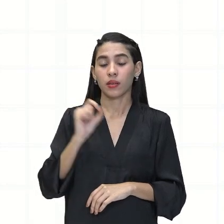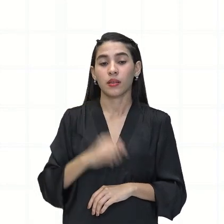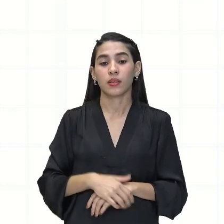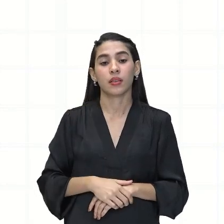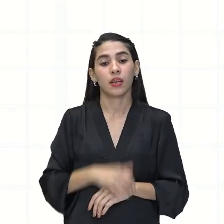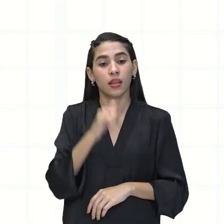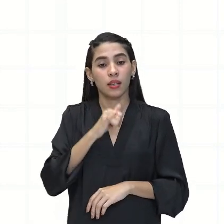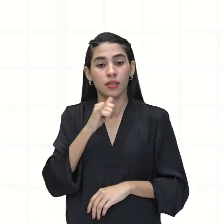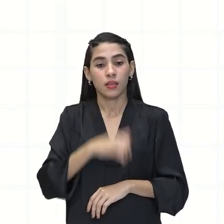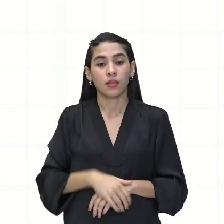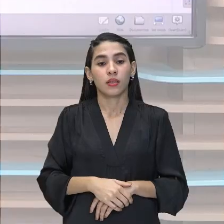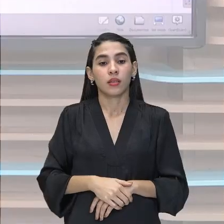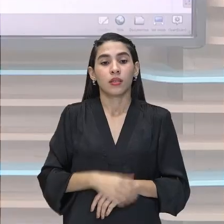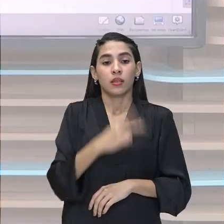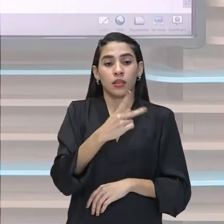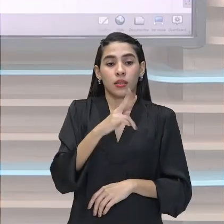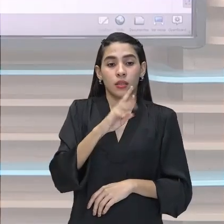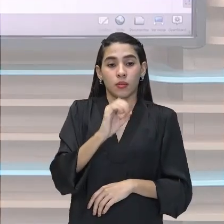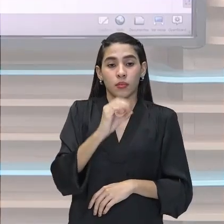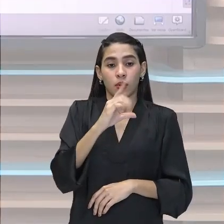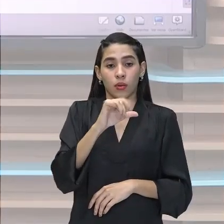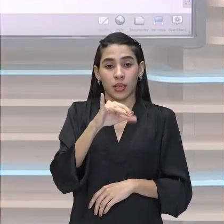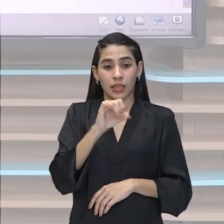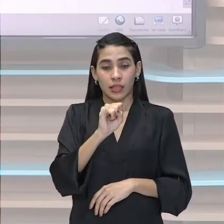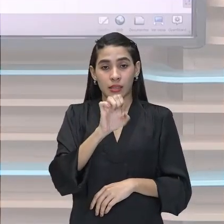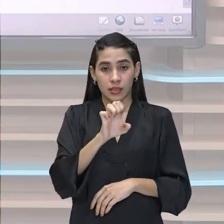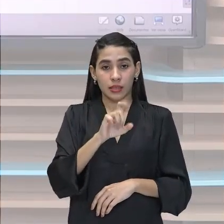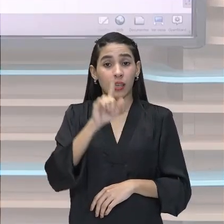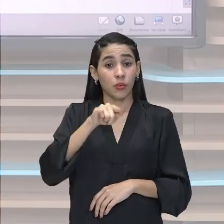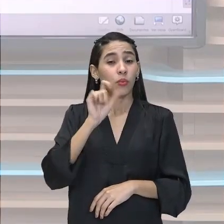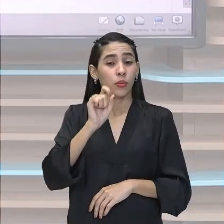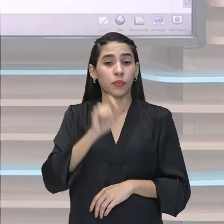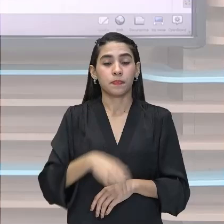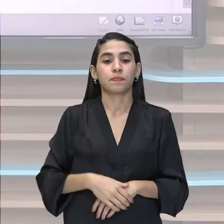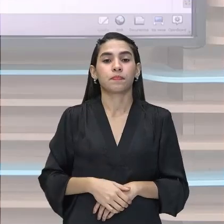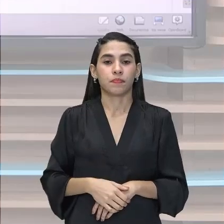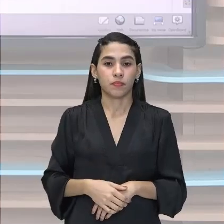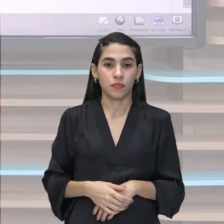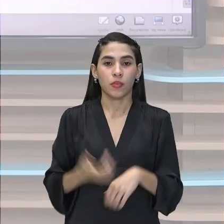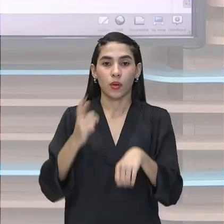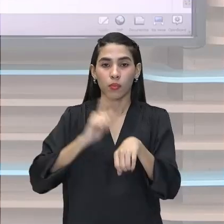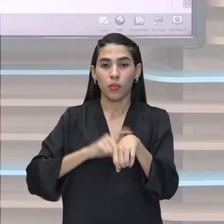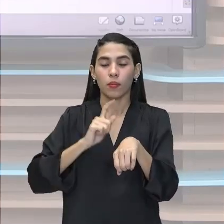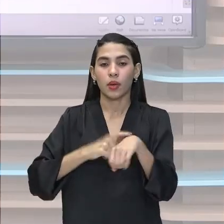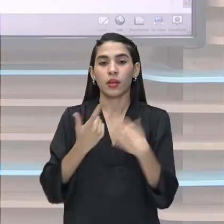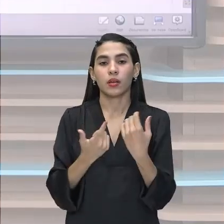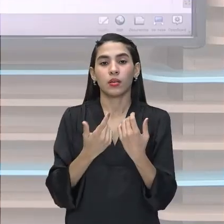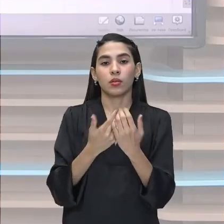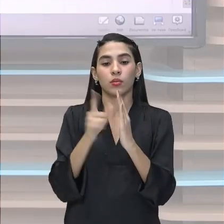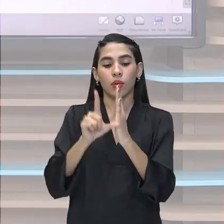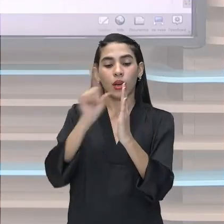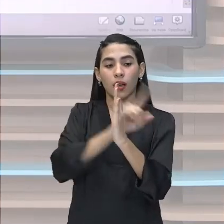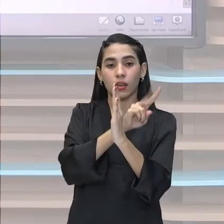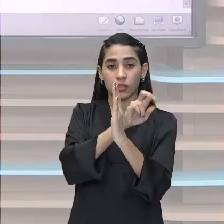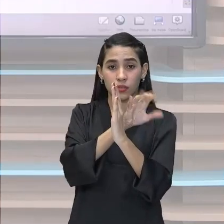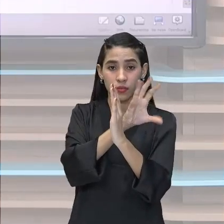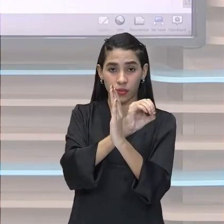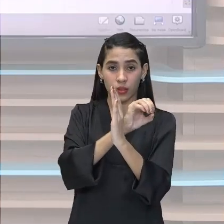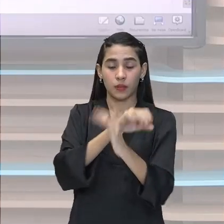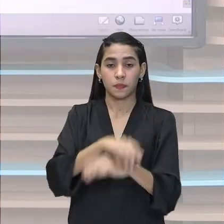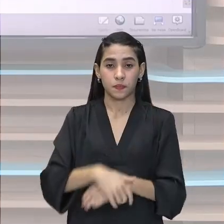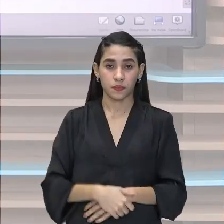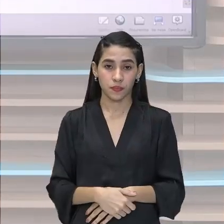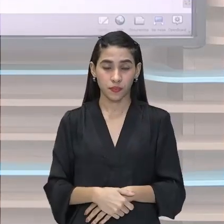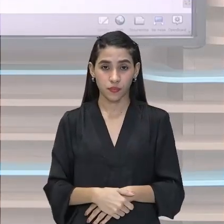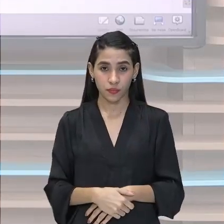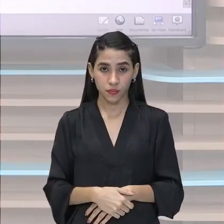de próclise. Próclise, o que é? Quando o pronome vem antes do